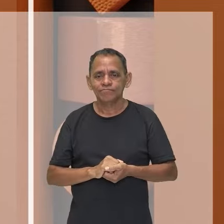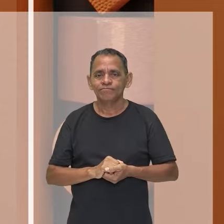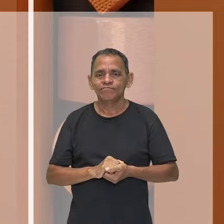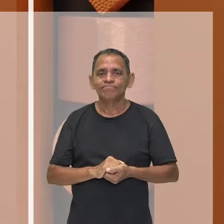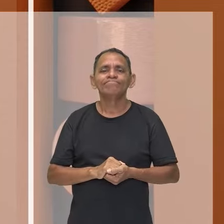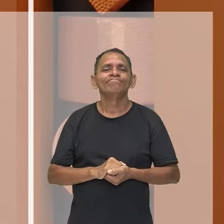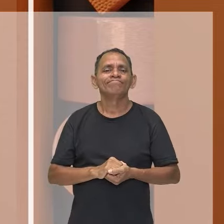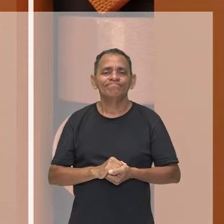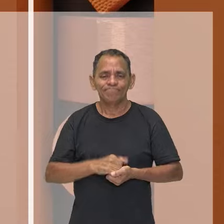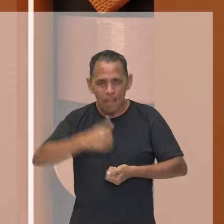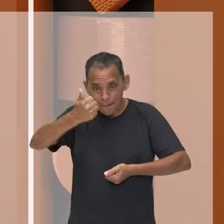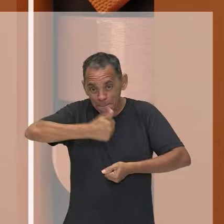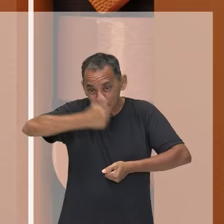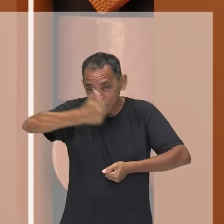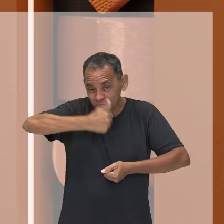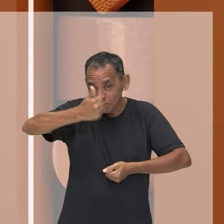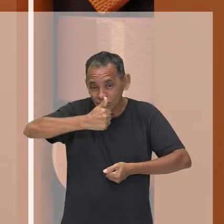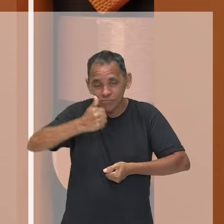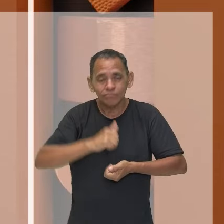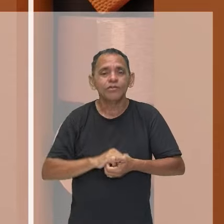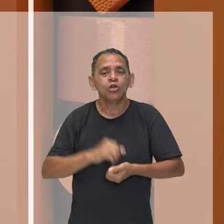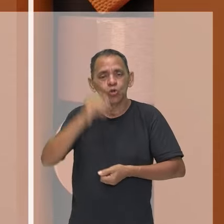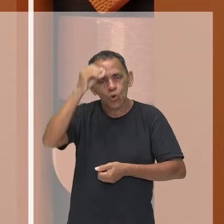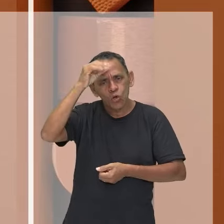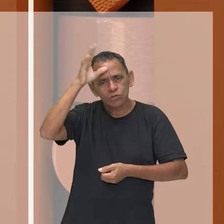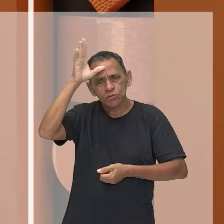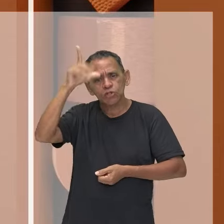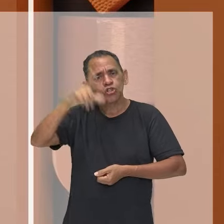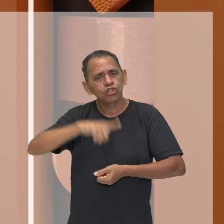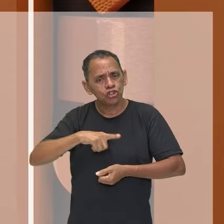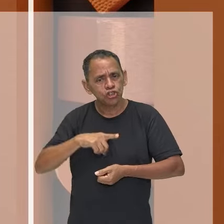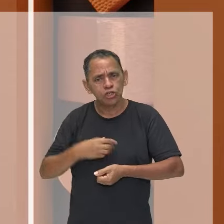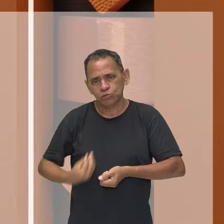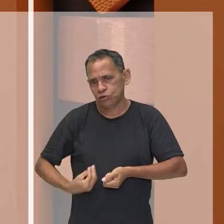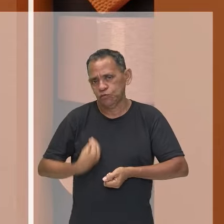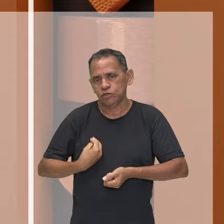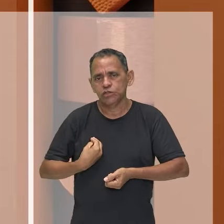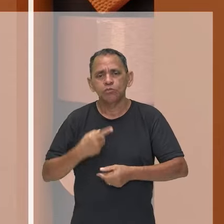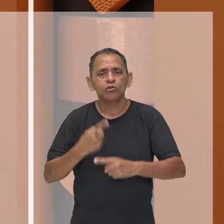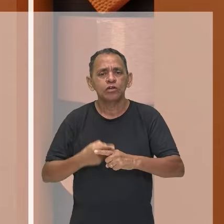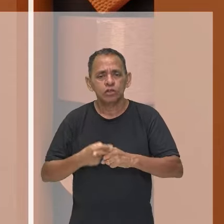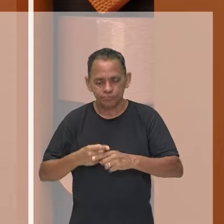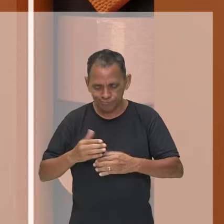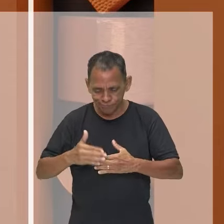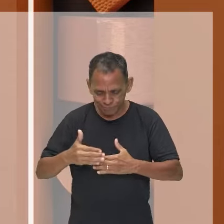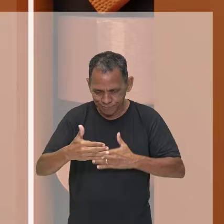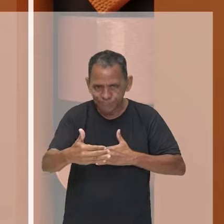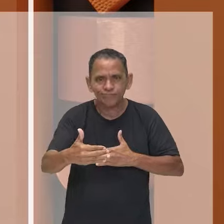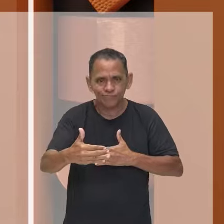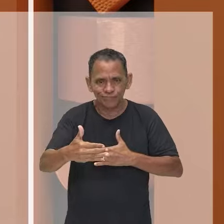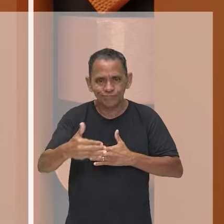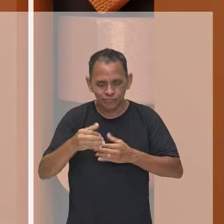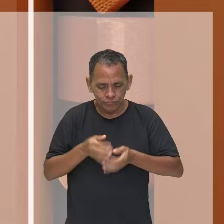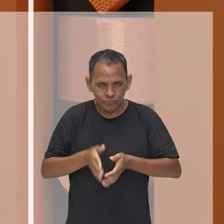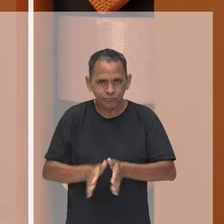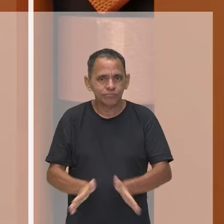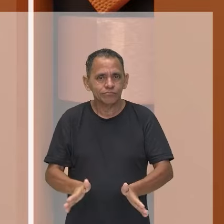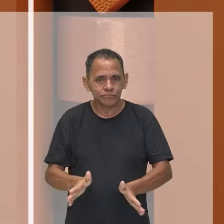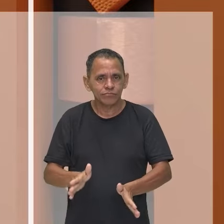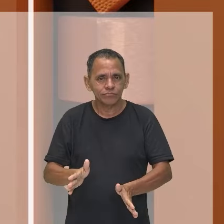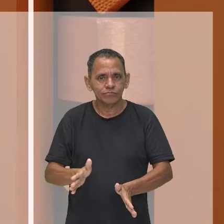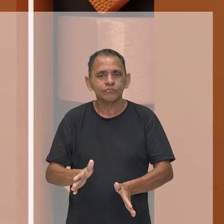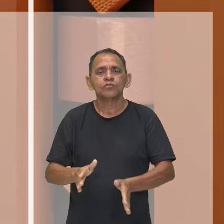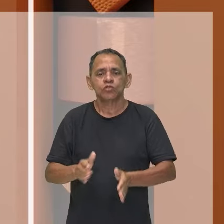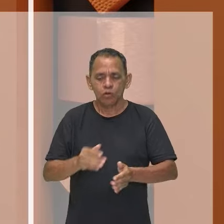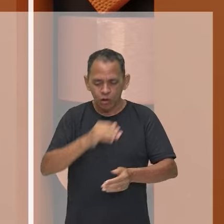grande conhecimento que nós adquirimos na vida. Porque a partir do momento que nós nascemos e tomamos consciência